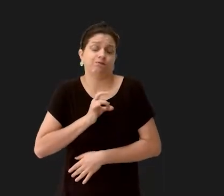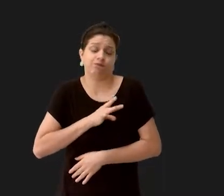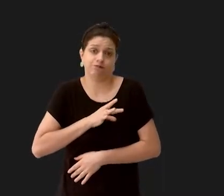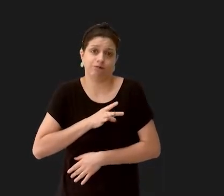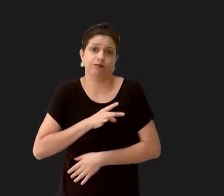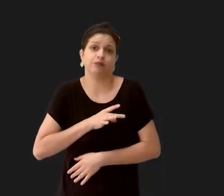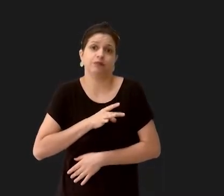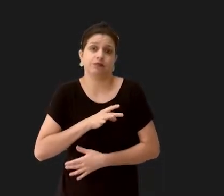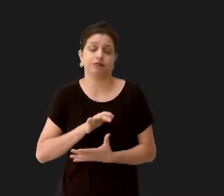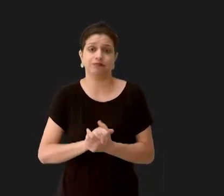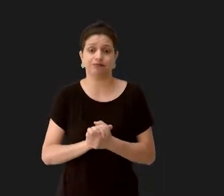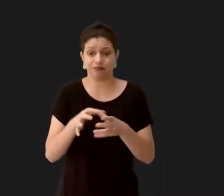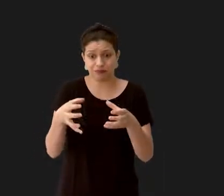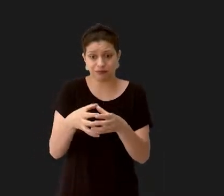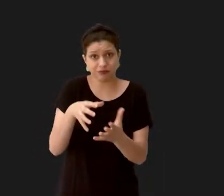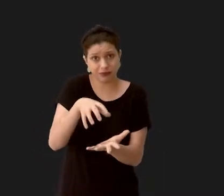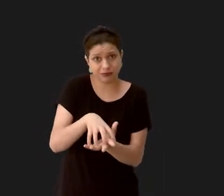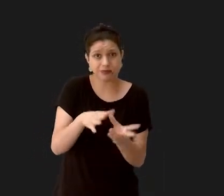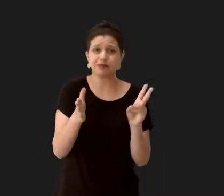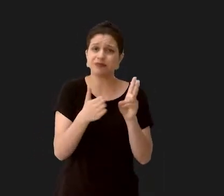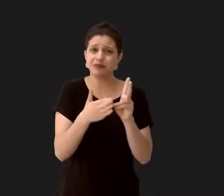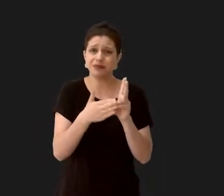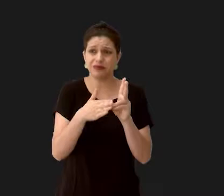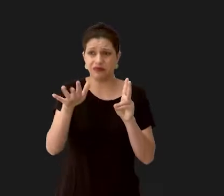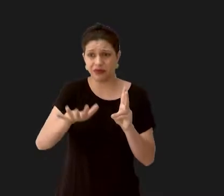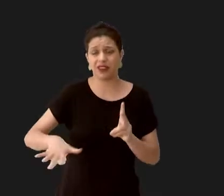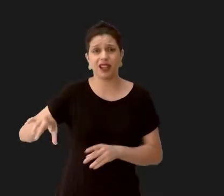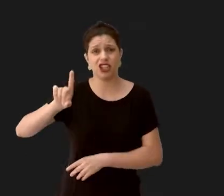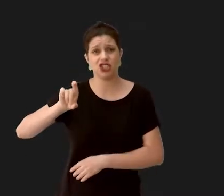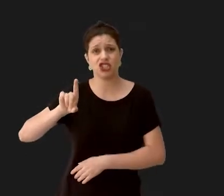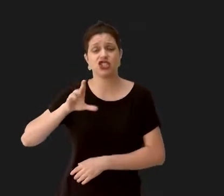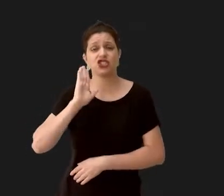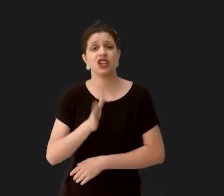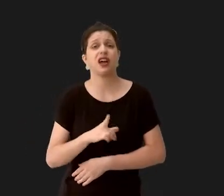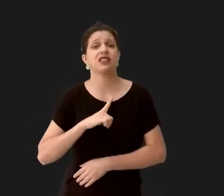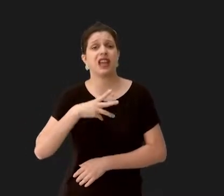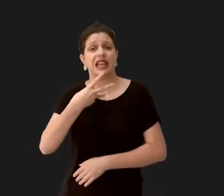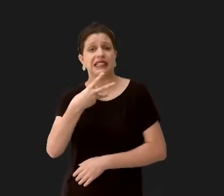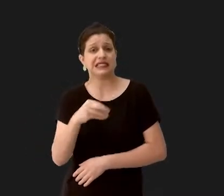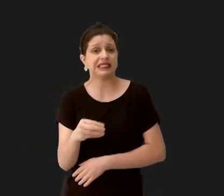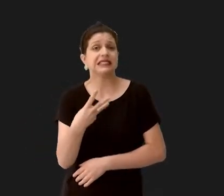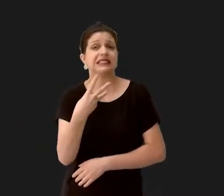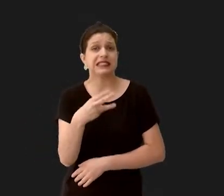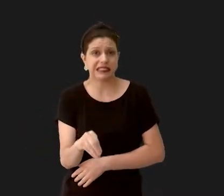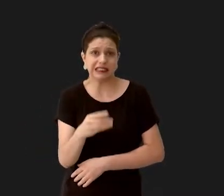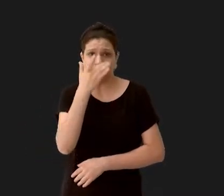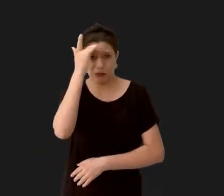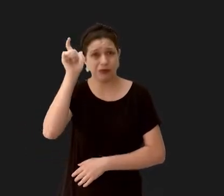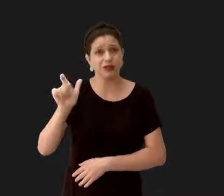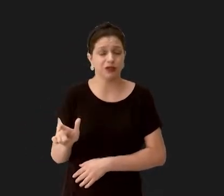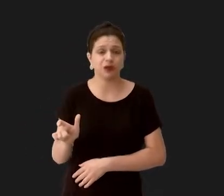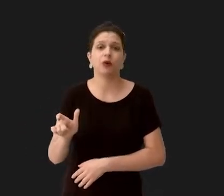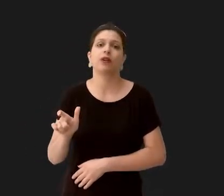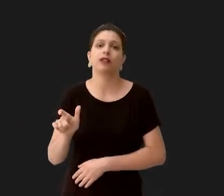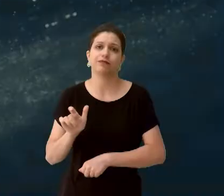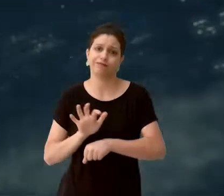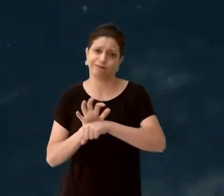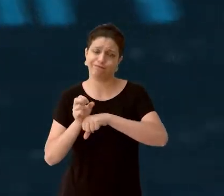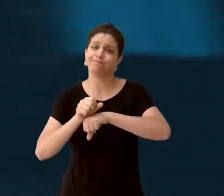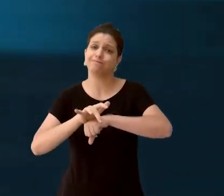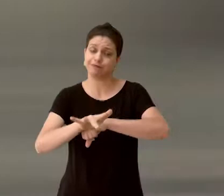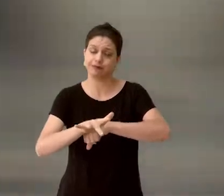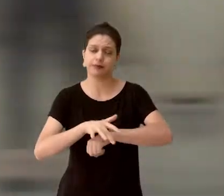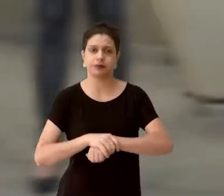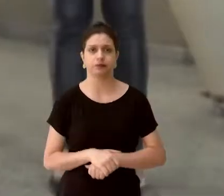estão apavorados. A aldeia indígena de Dourados já tem 30 casos